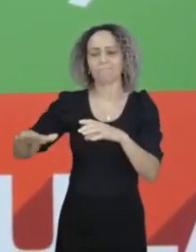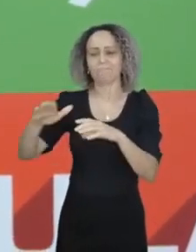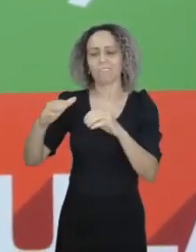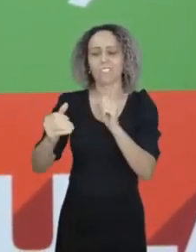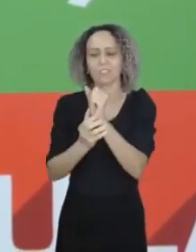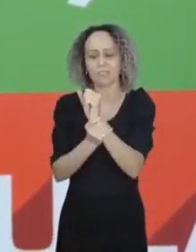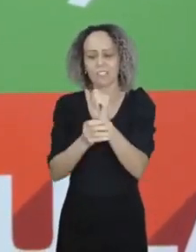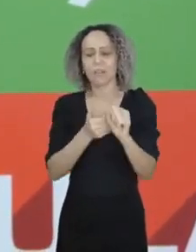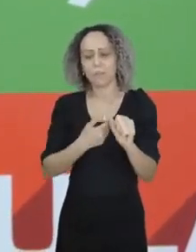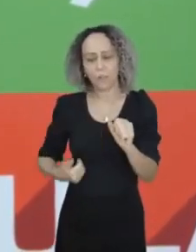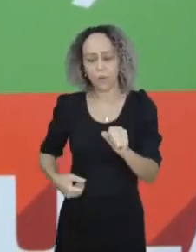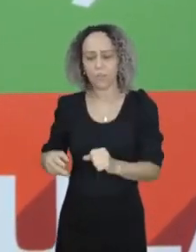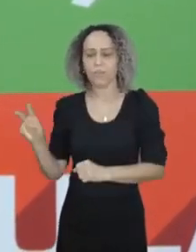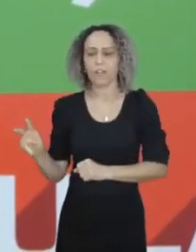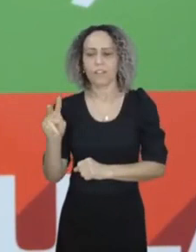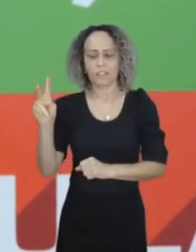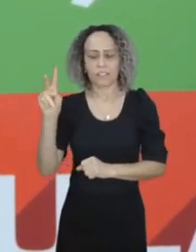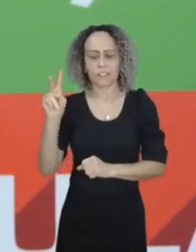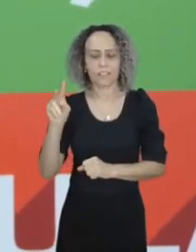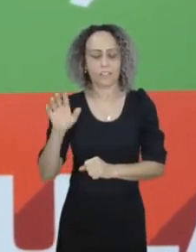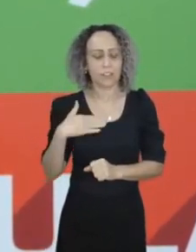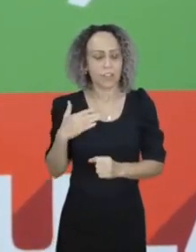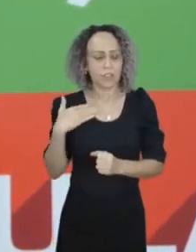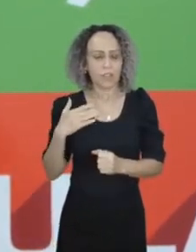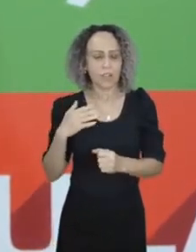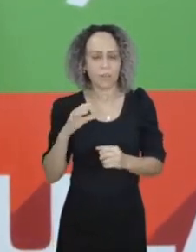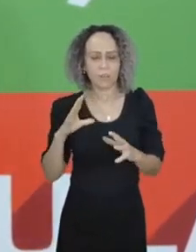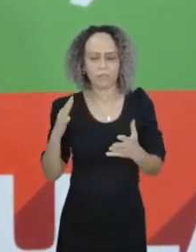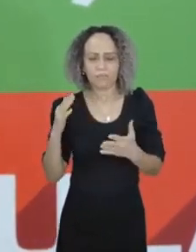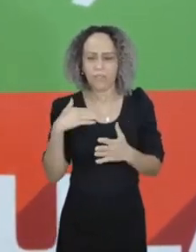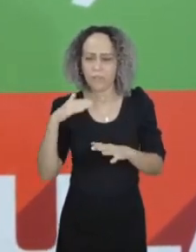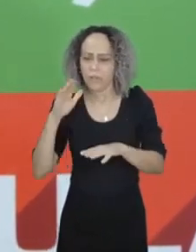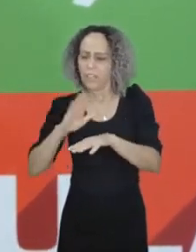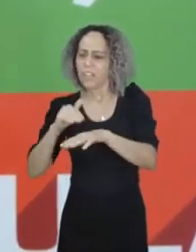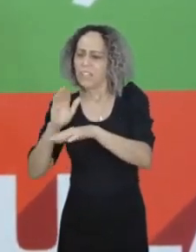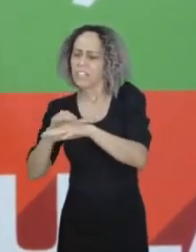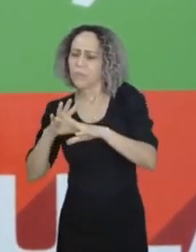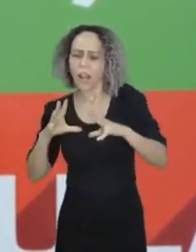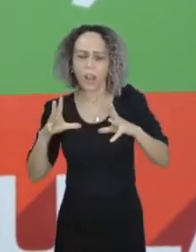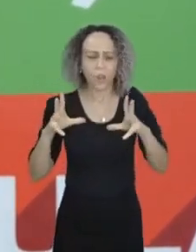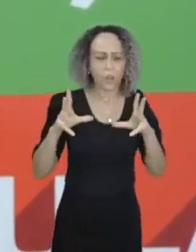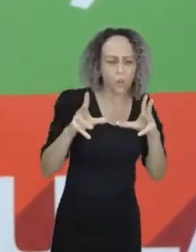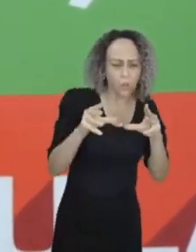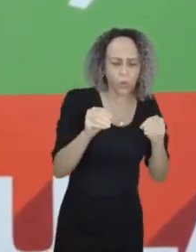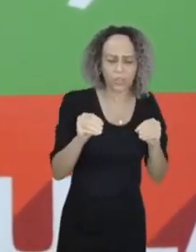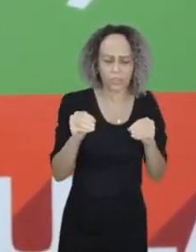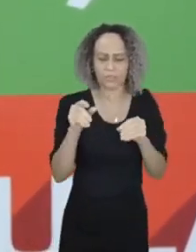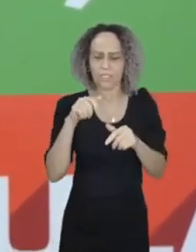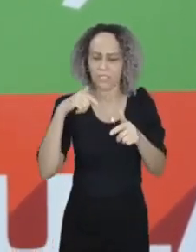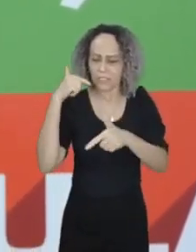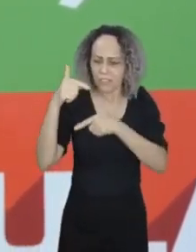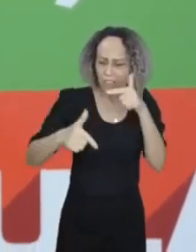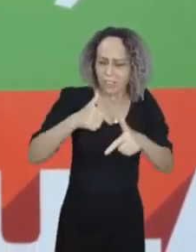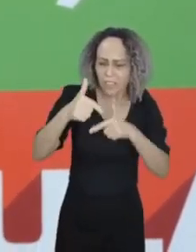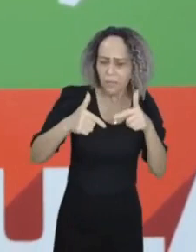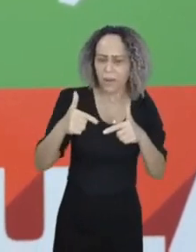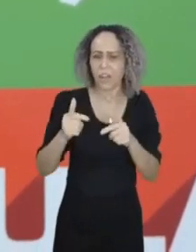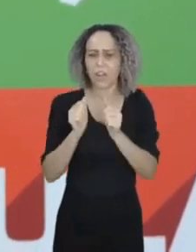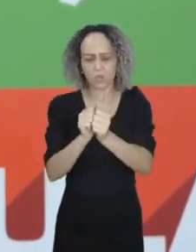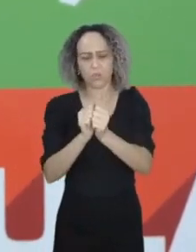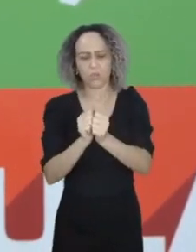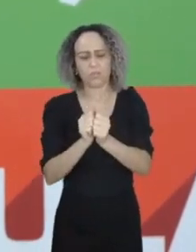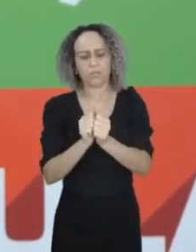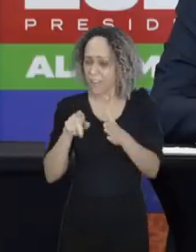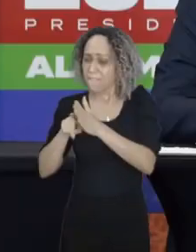juntar todo mundo trabalhar junto né porque nós temos problema de inteligência não pode ter 30 inteligência não temos que